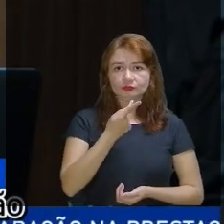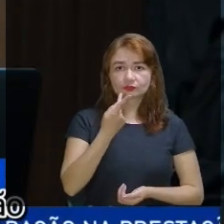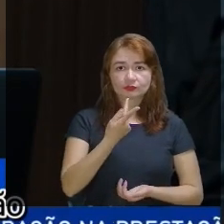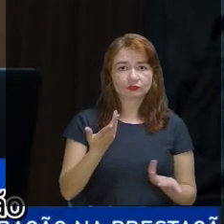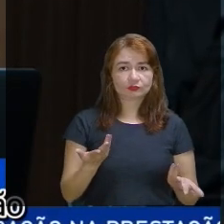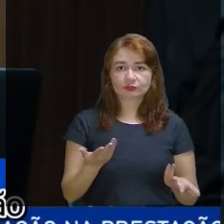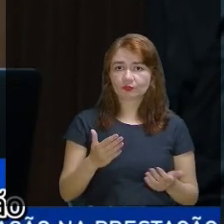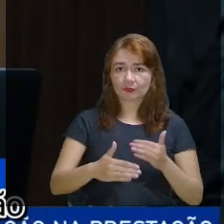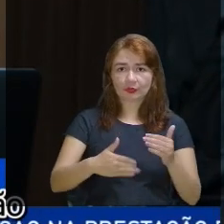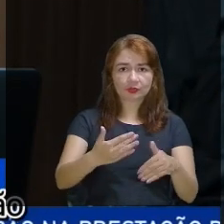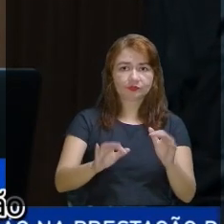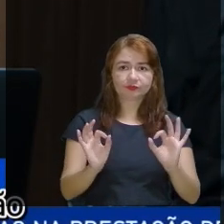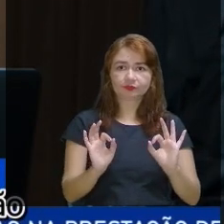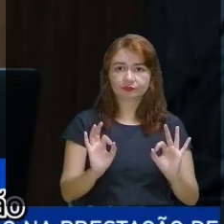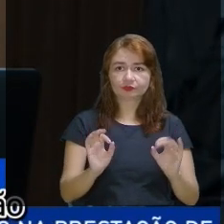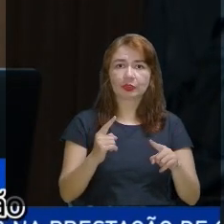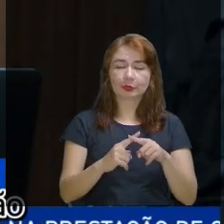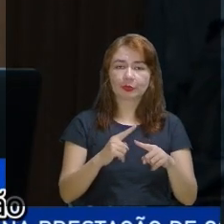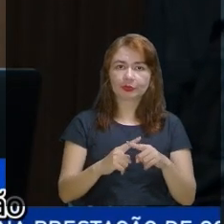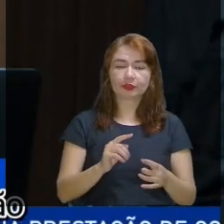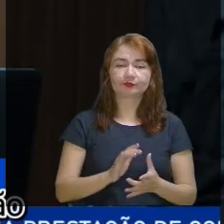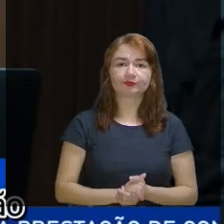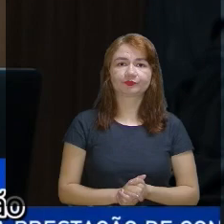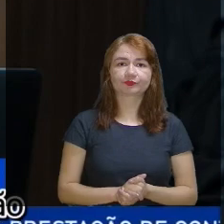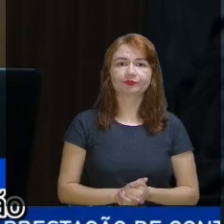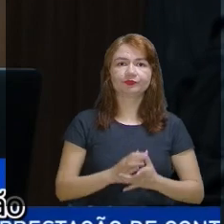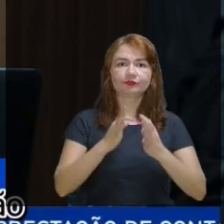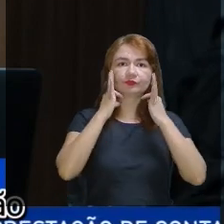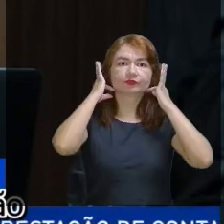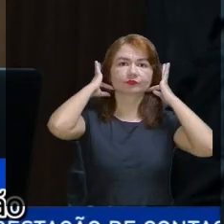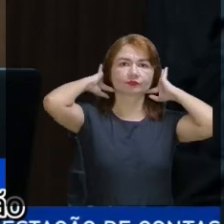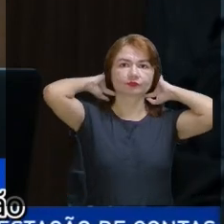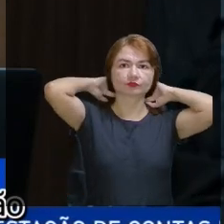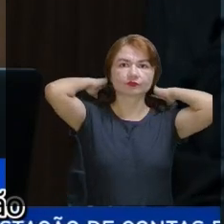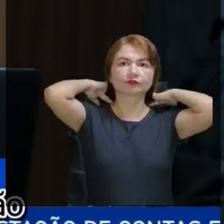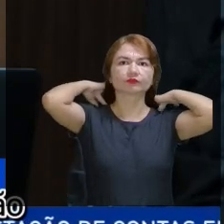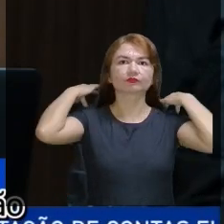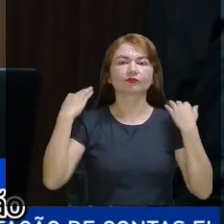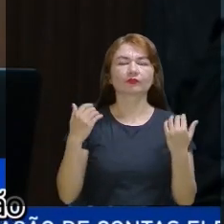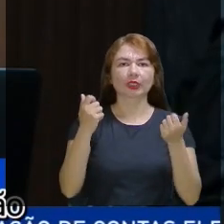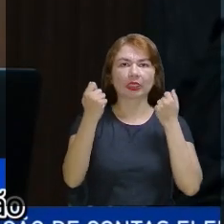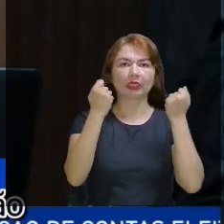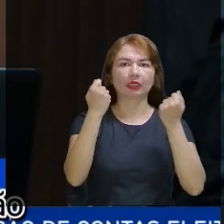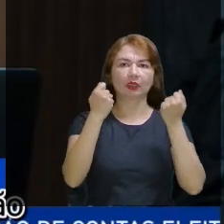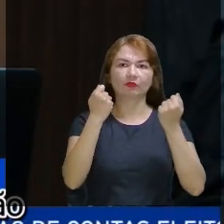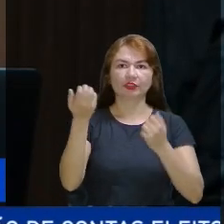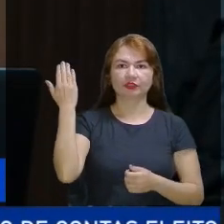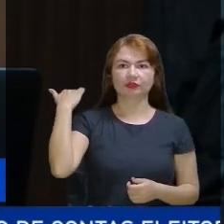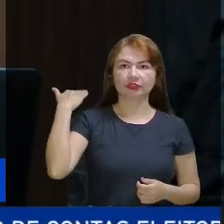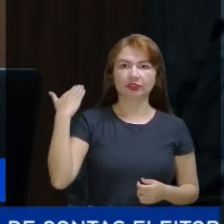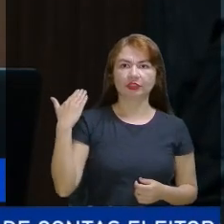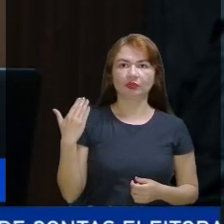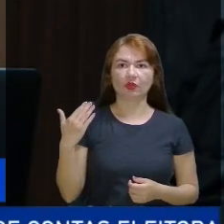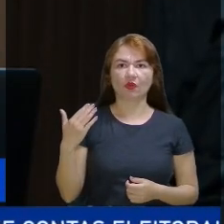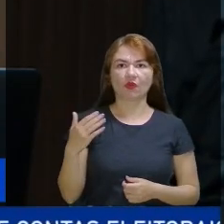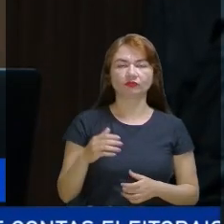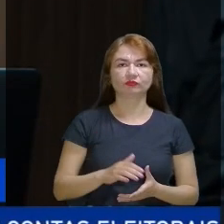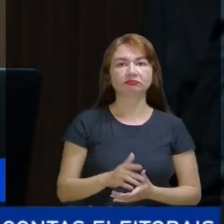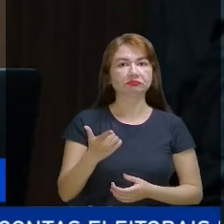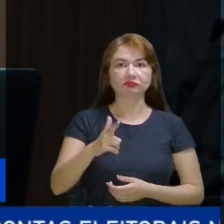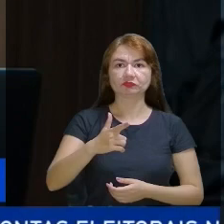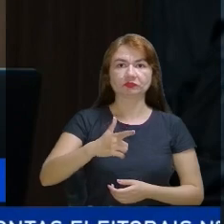Madeira. Em razão da matéria discutida não ter sido objeto de análise anterior pela Corte. Afirma